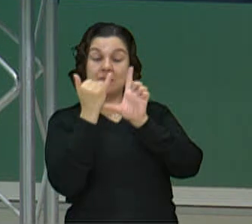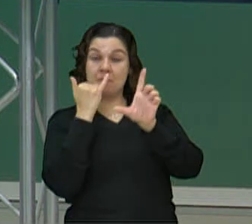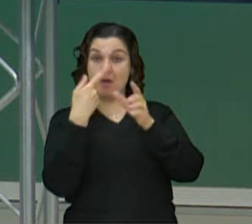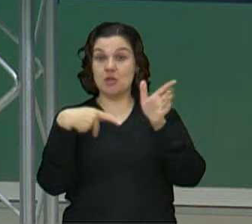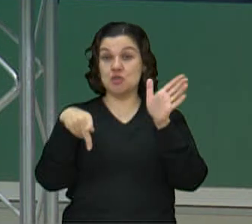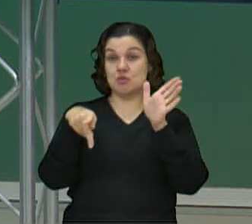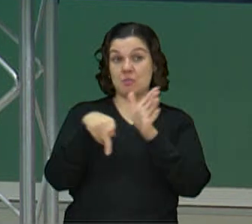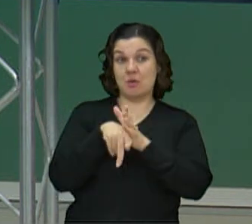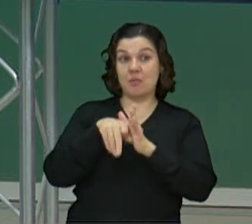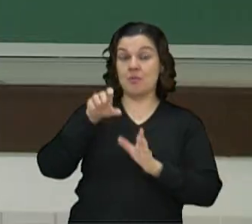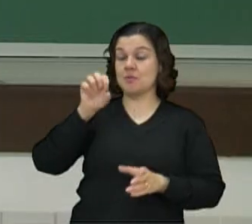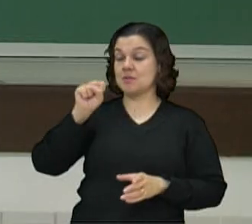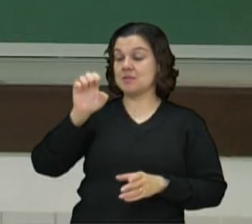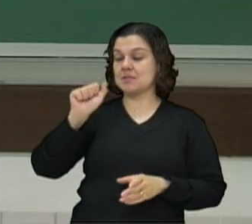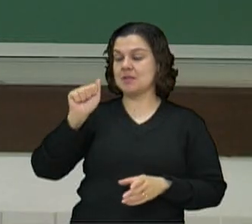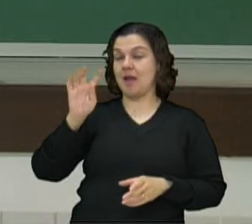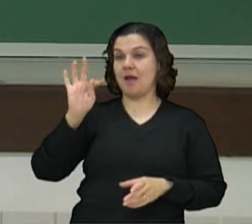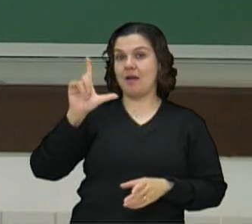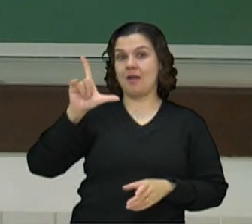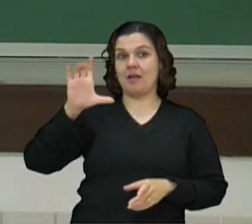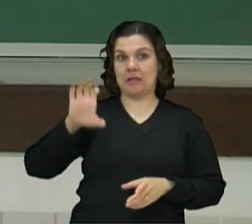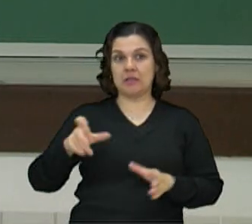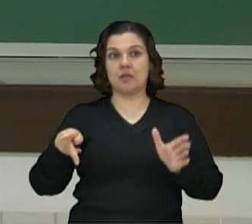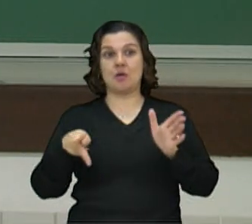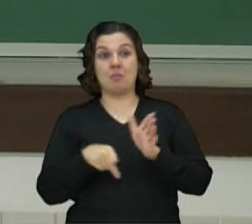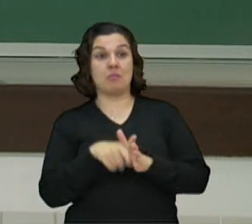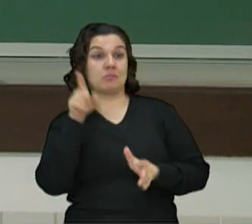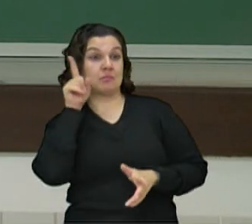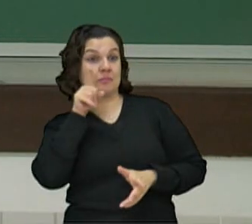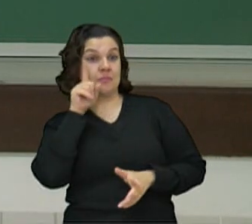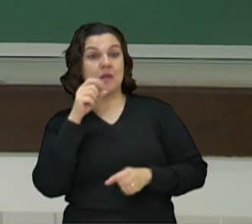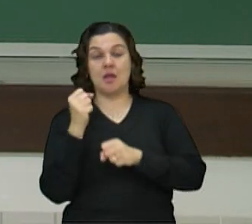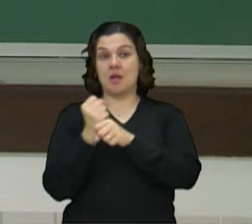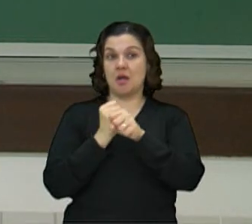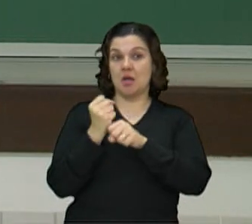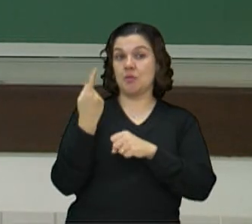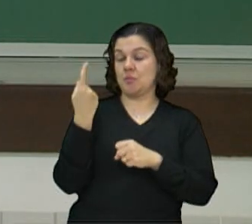em Seattle, no estado de Washington, nos Estados Unidos, lá em